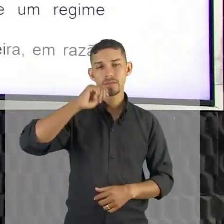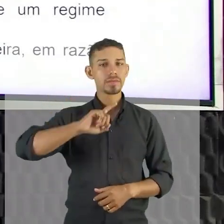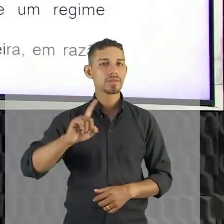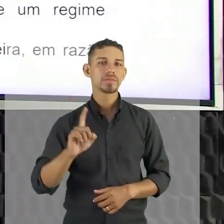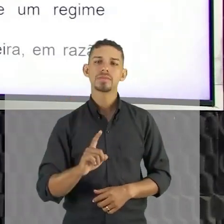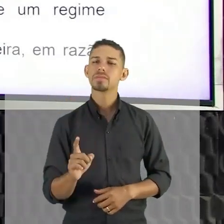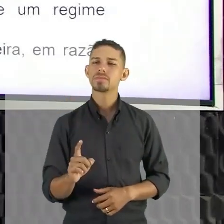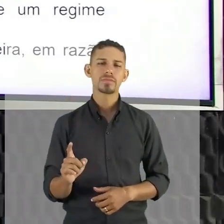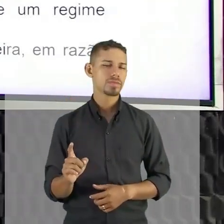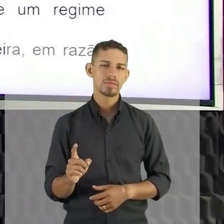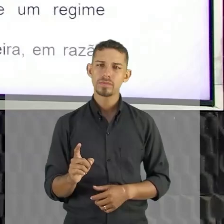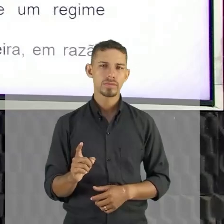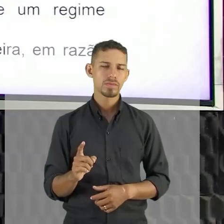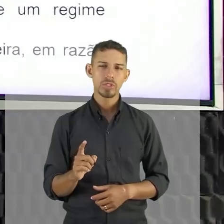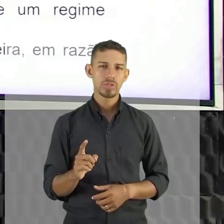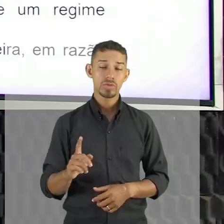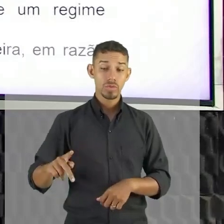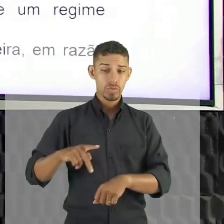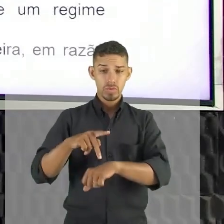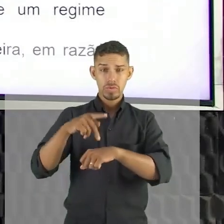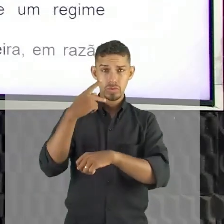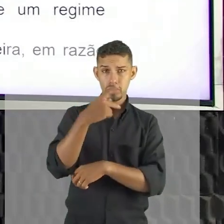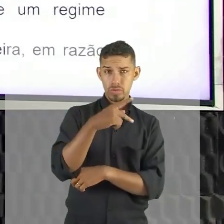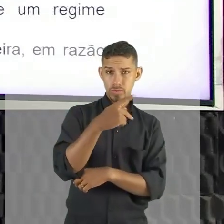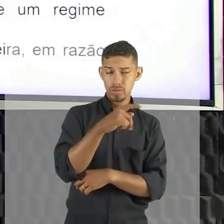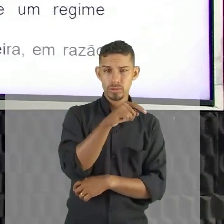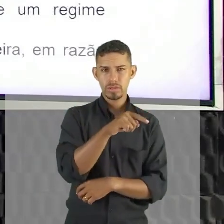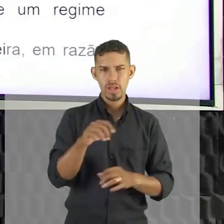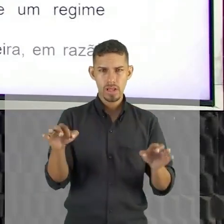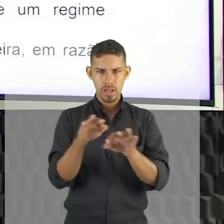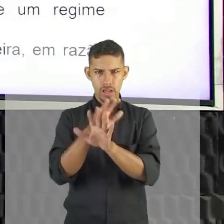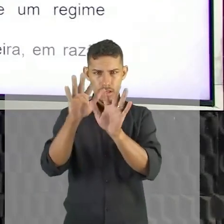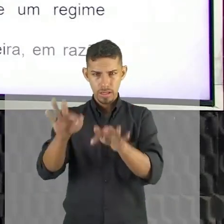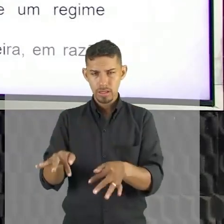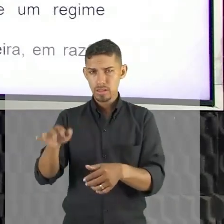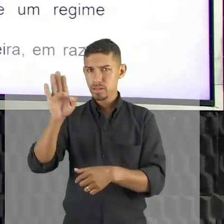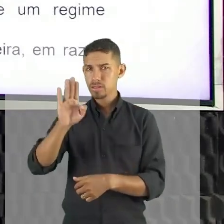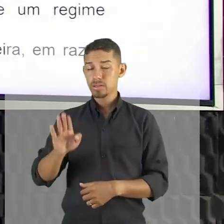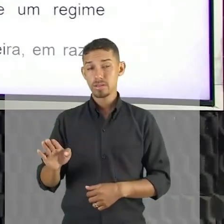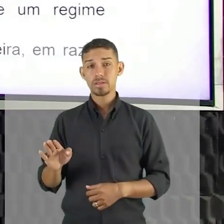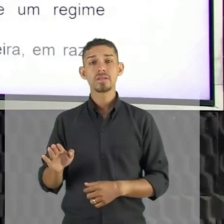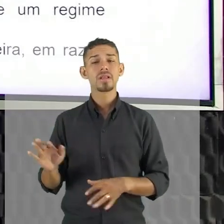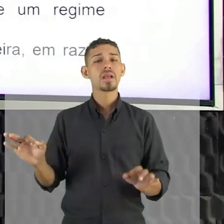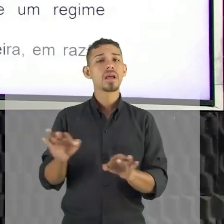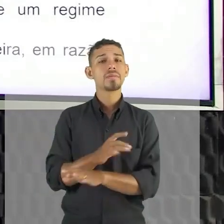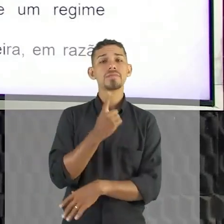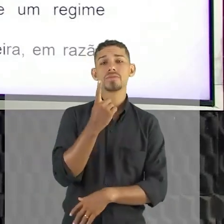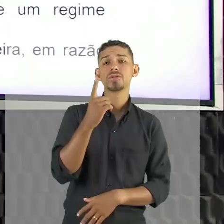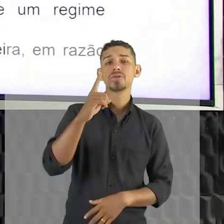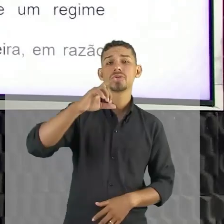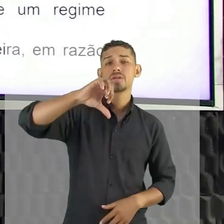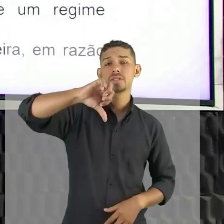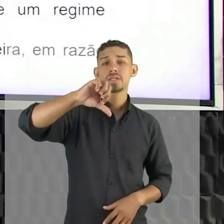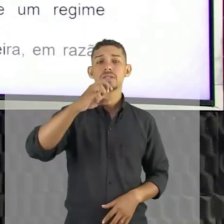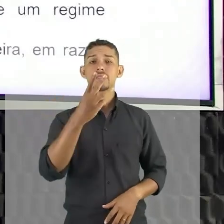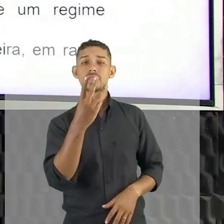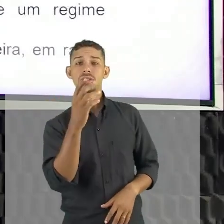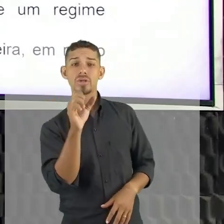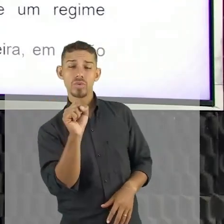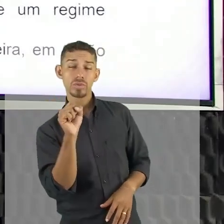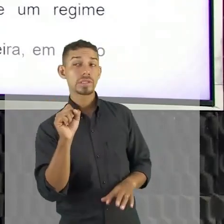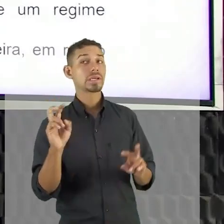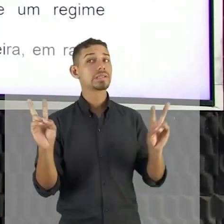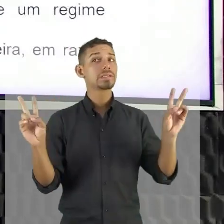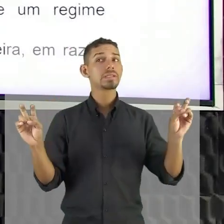Guerra do Paraguai, em relação ao fim da escravização aqui no Brasil, até porque ela só vai acabar depois de 1988, e assim, acabar